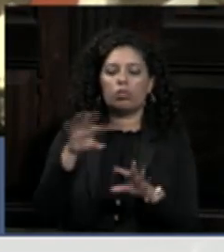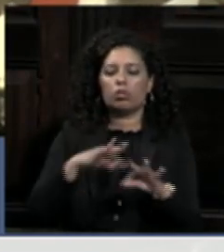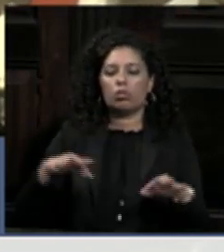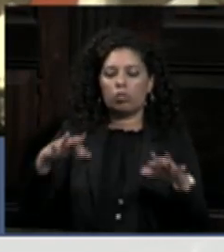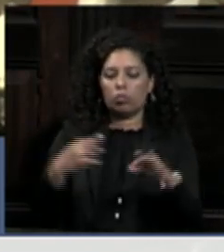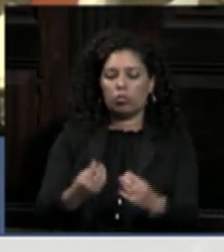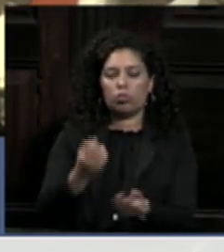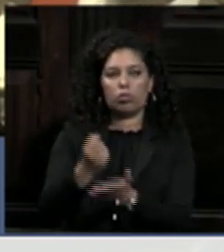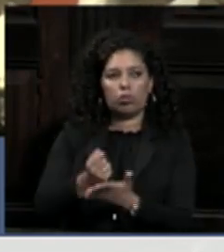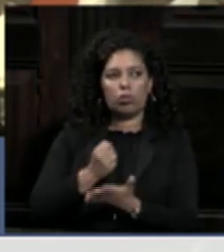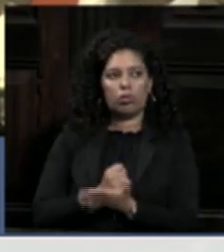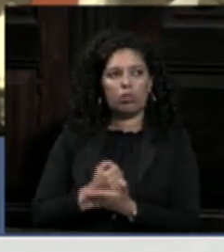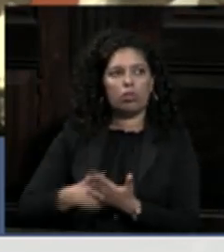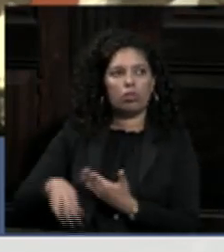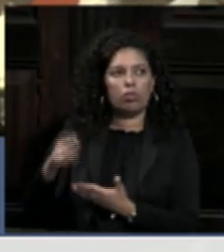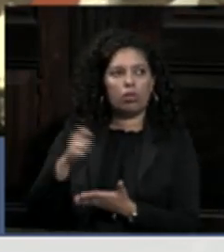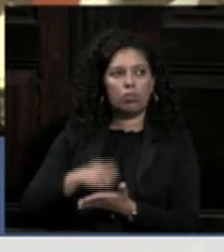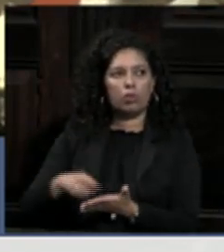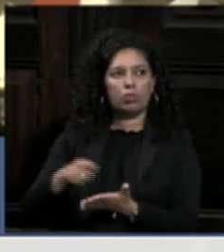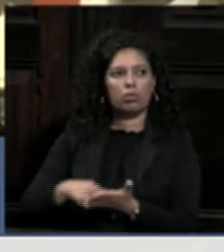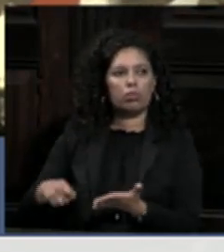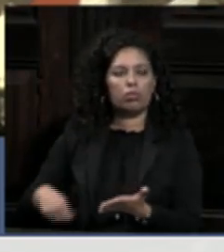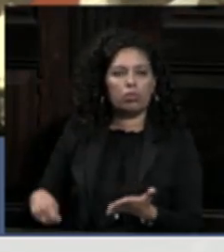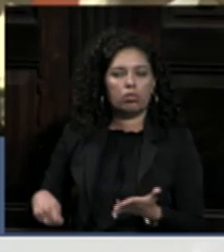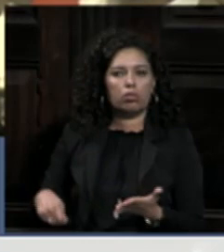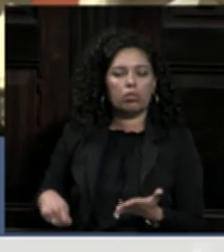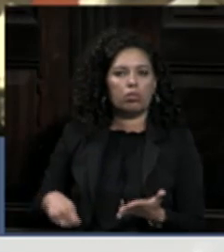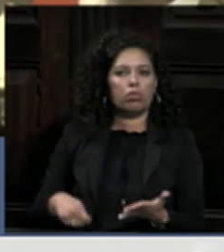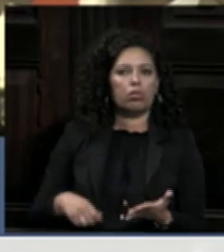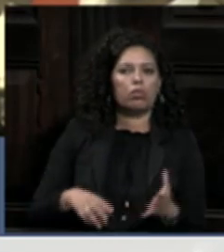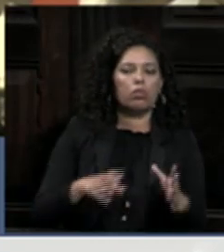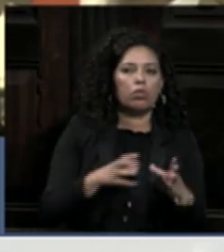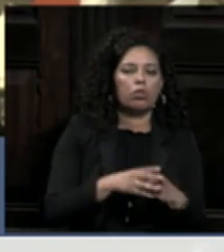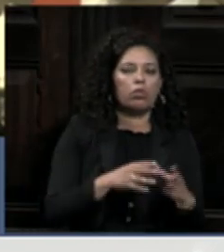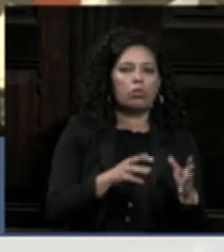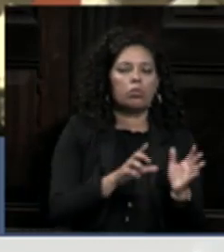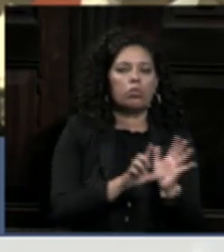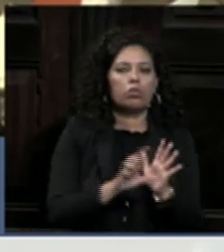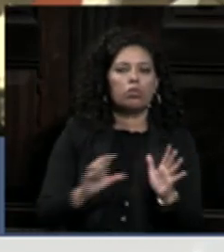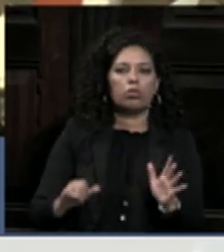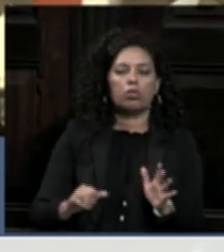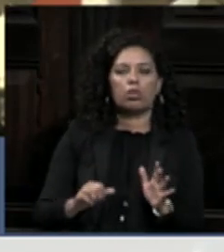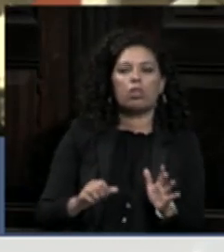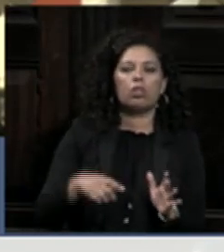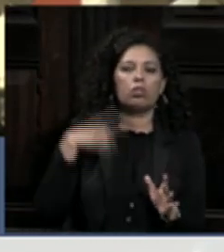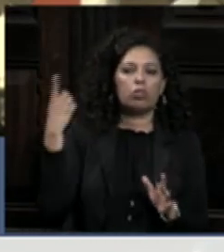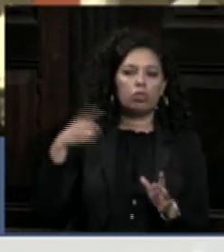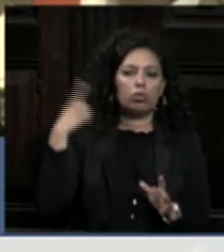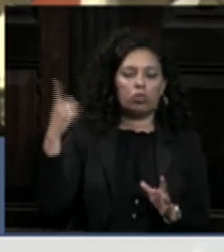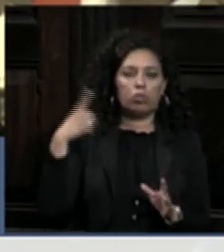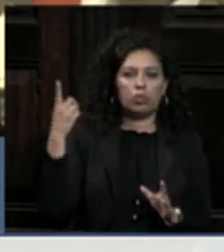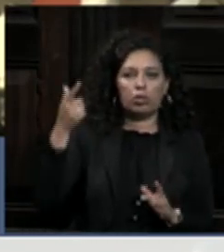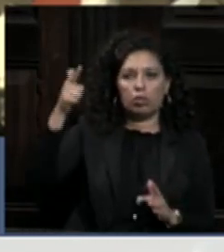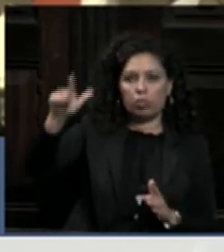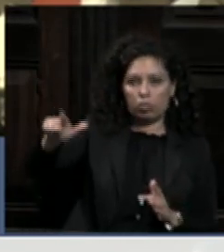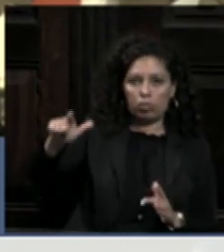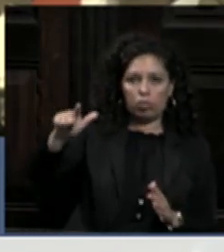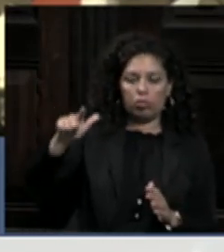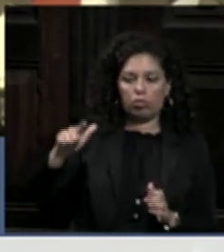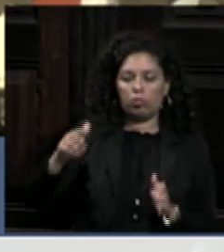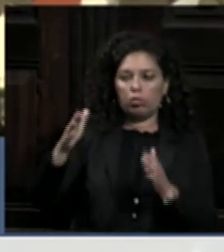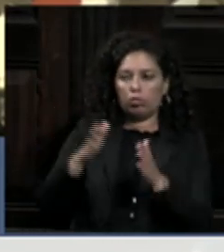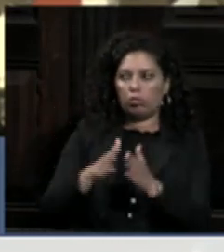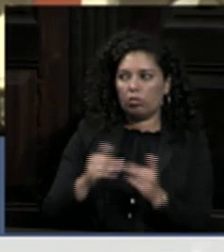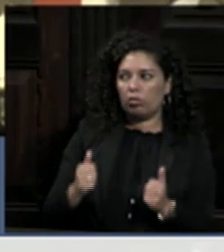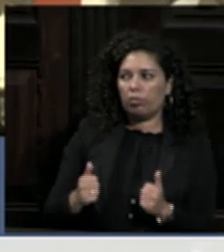estão aprovado vai à publicação casa legislativa 270 2008 é de aprender cada saída lula solicitar um